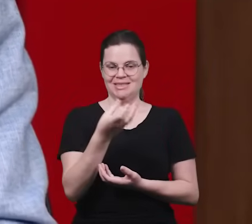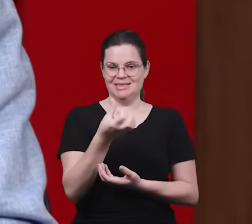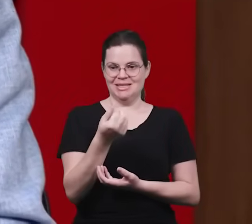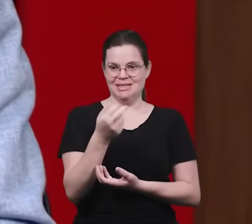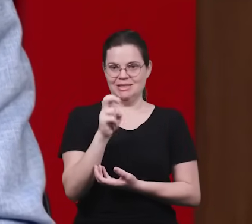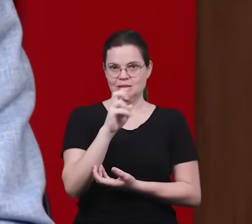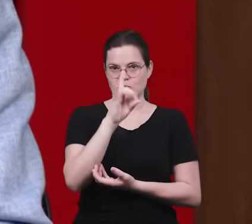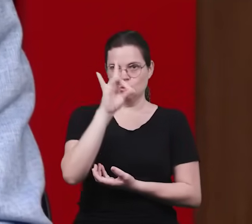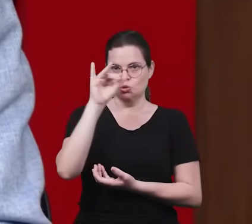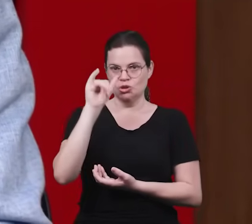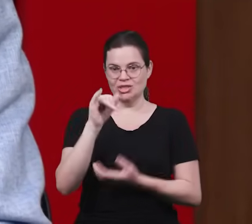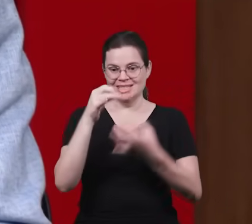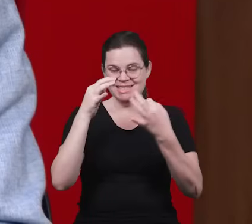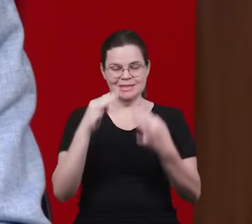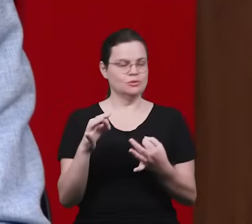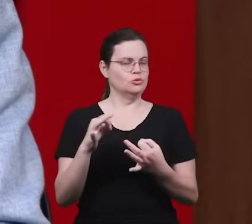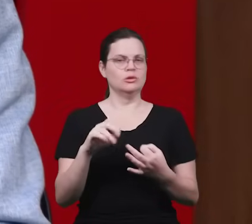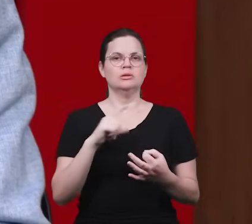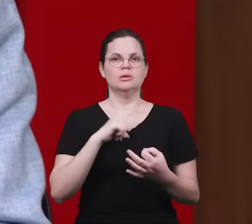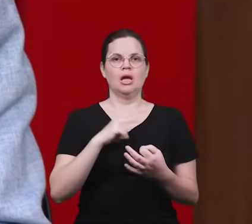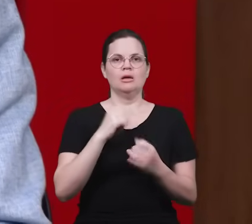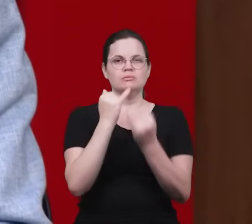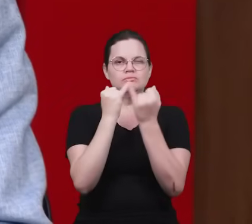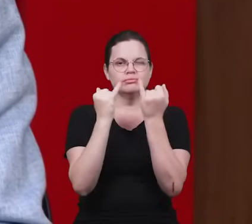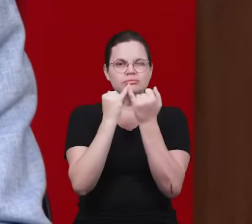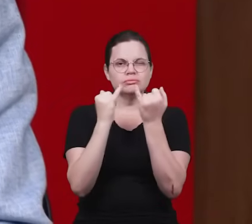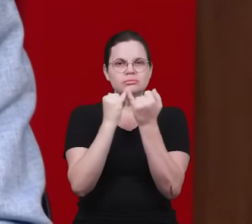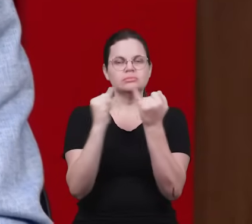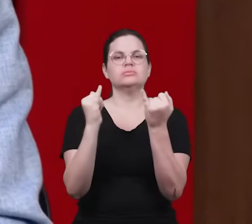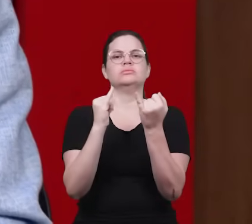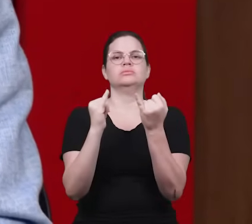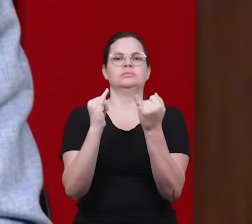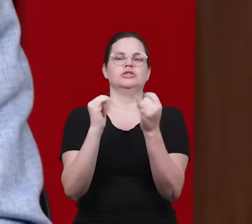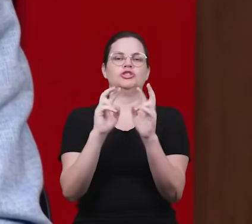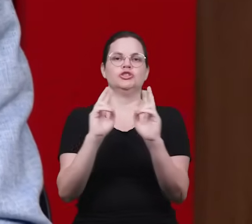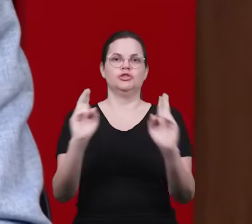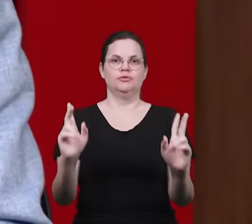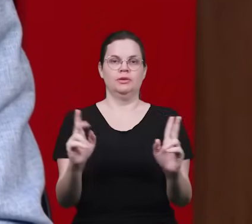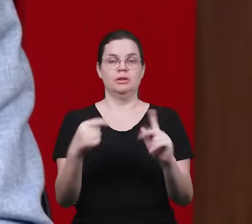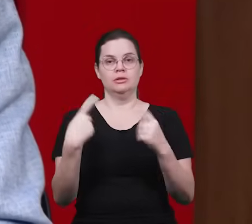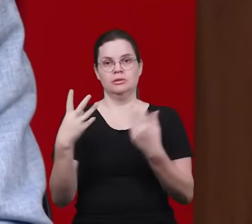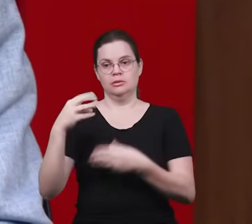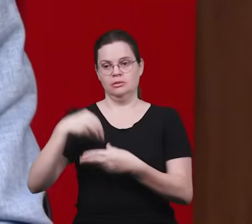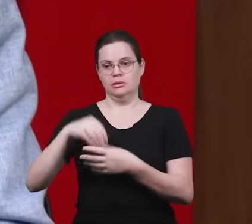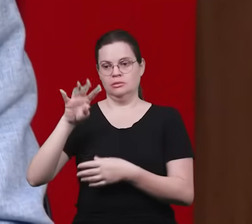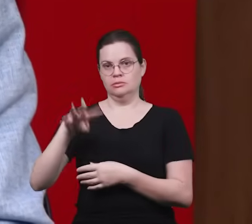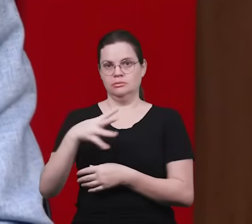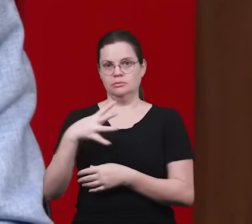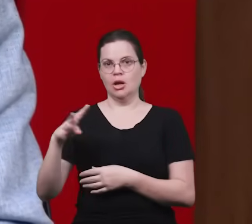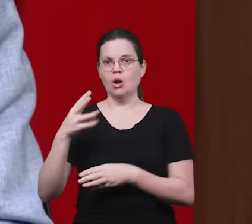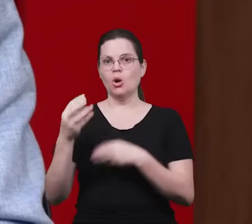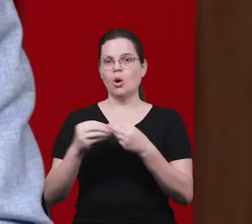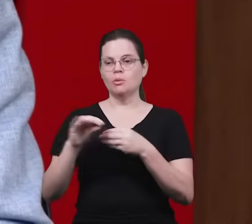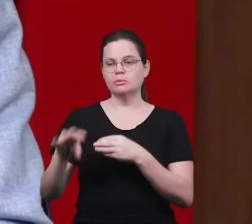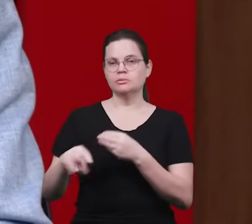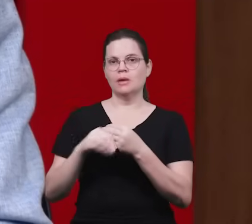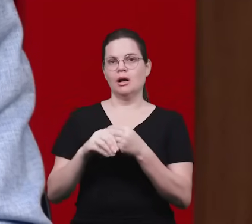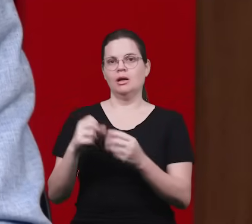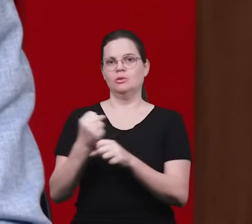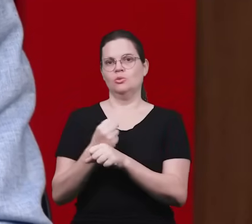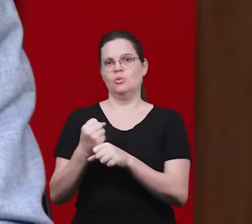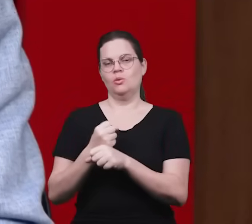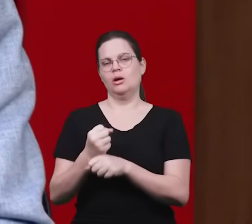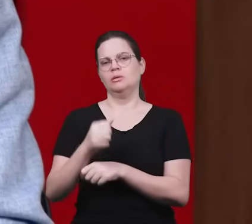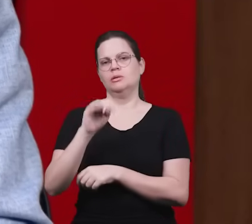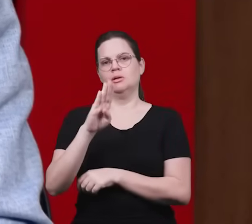cravados. Ela tem uma diferença. Então, essa compensação é feita no calendário nosso como o ano bissexto,